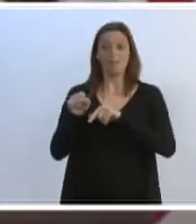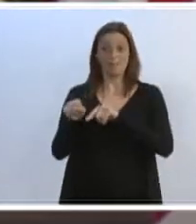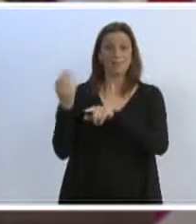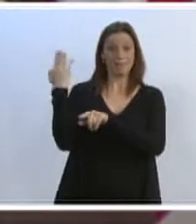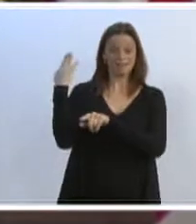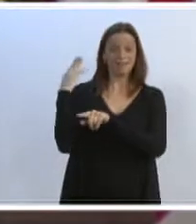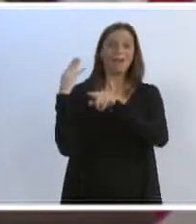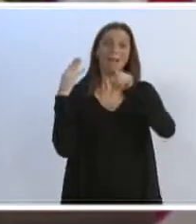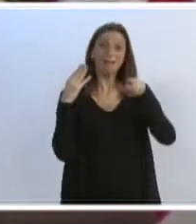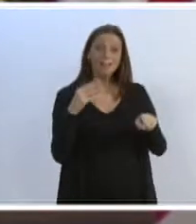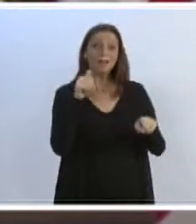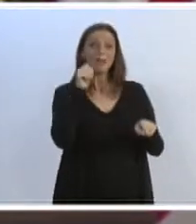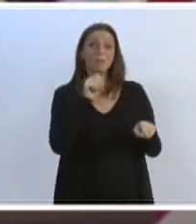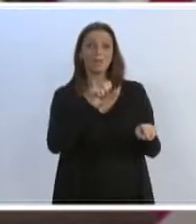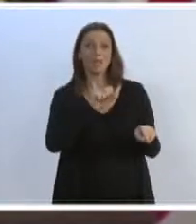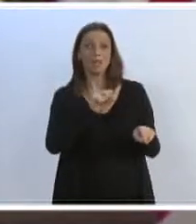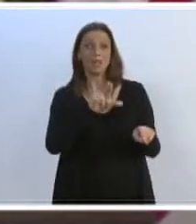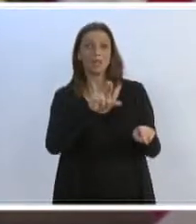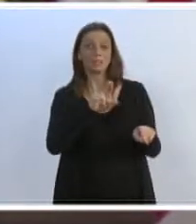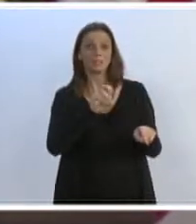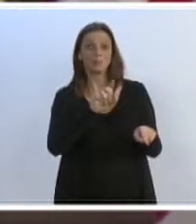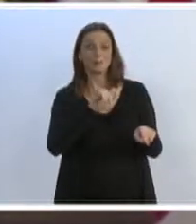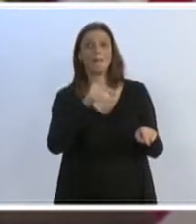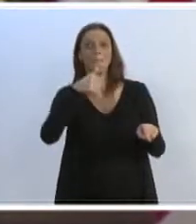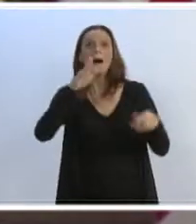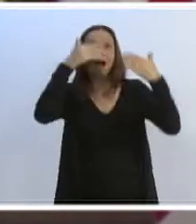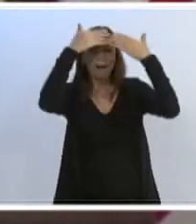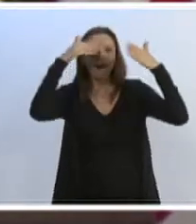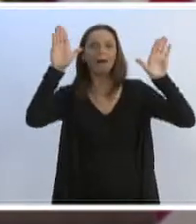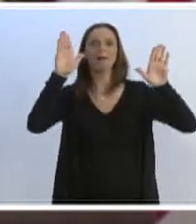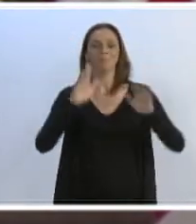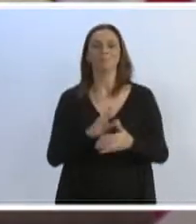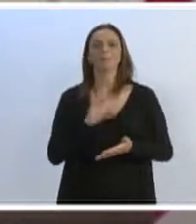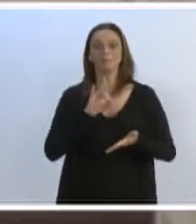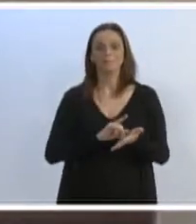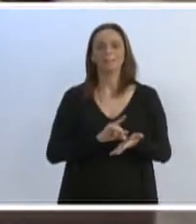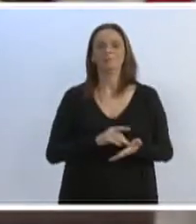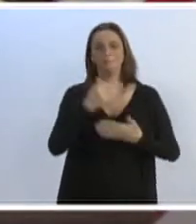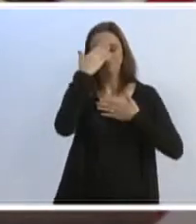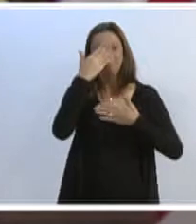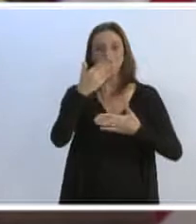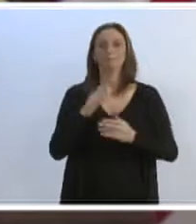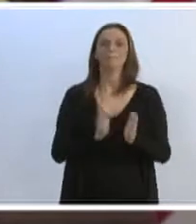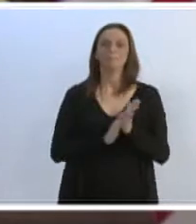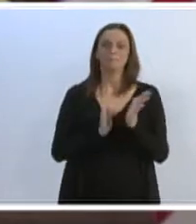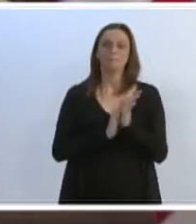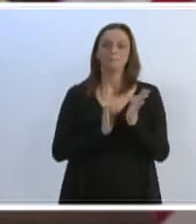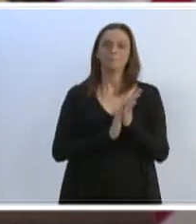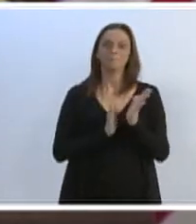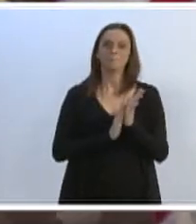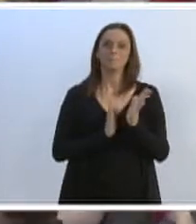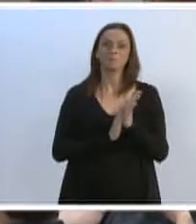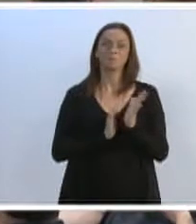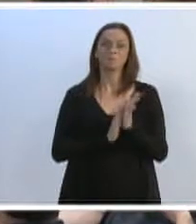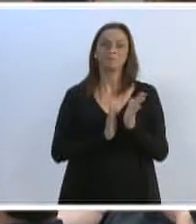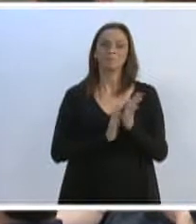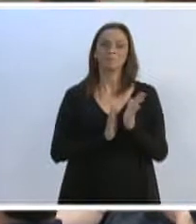e brilhante caminho pela frente. E, para isso, continuarei contribuindo na medida de minhas